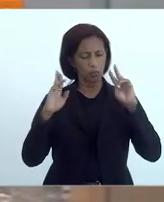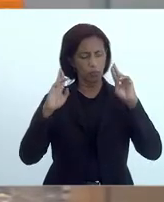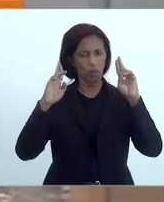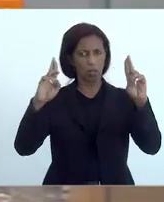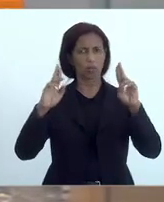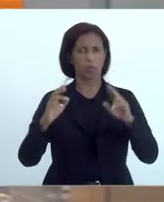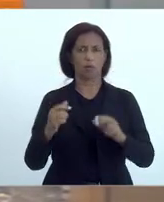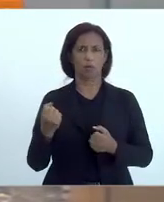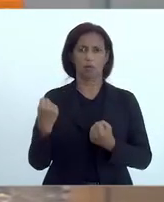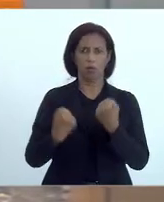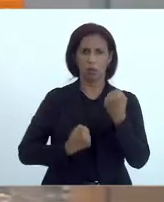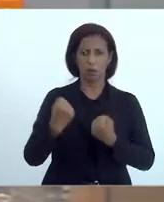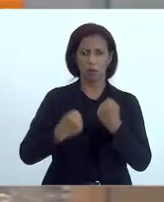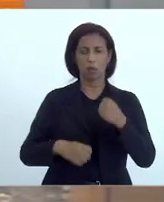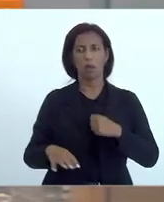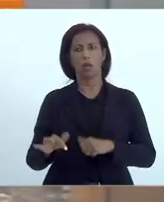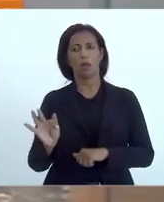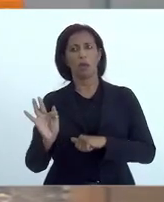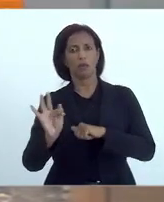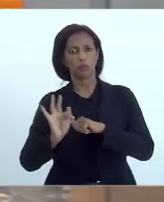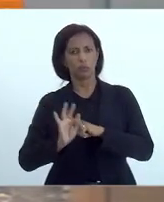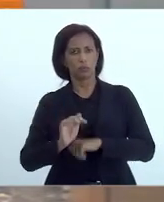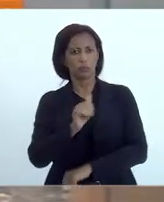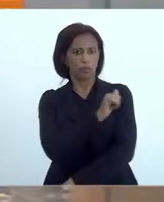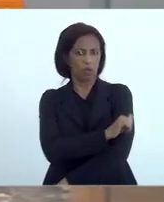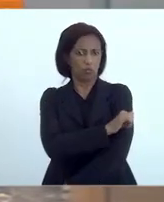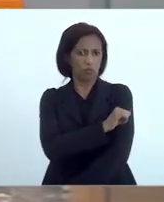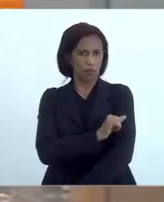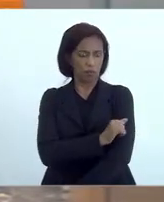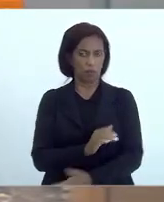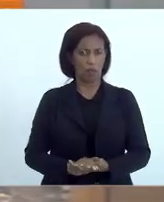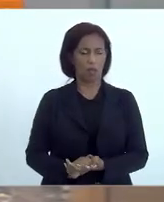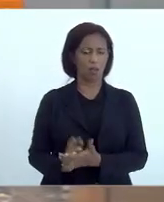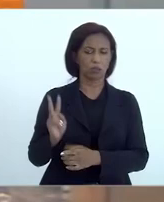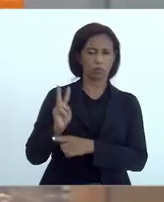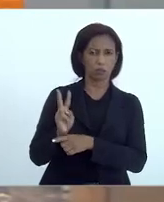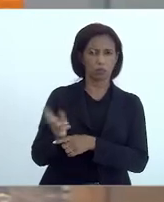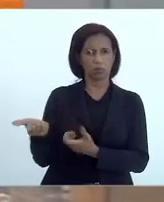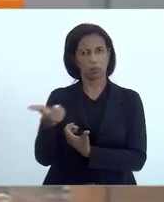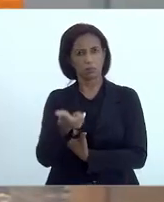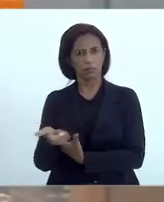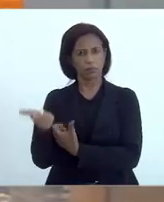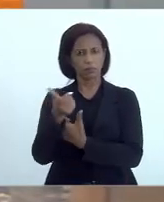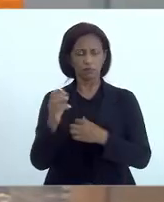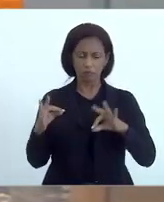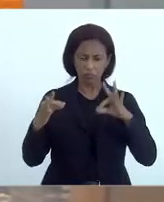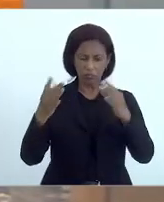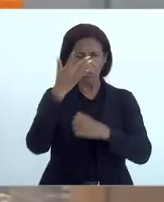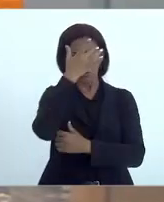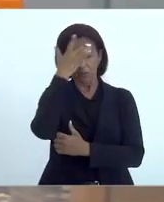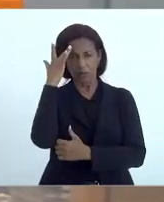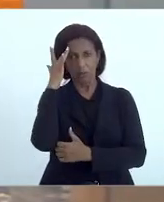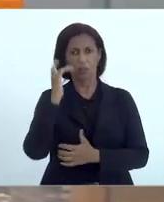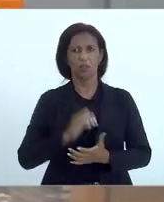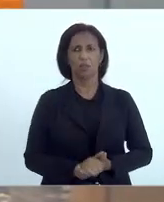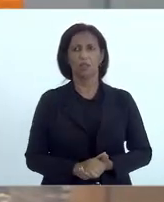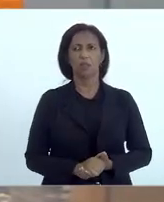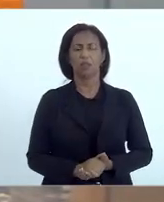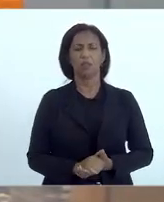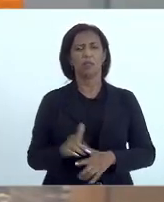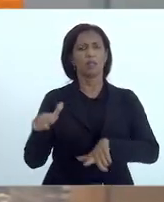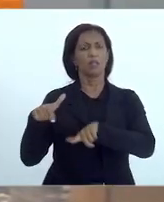aos motoristas aos técnicos de enfermagem aos guardas vidas aos combatentes a todos aqueles do concurso